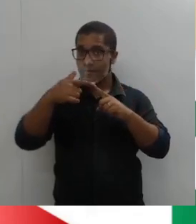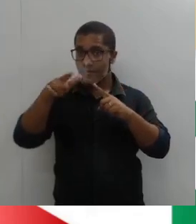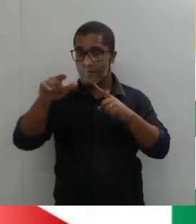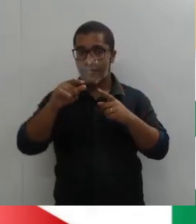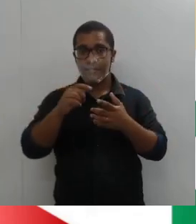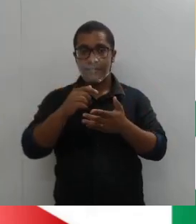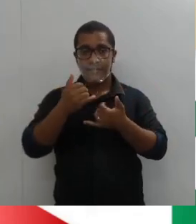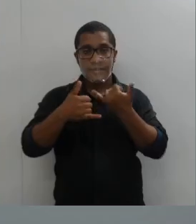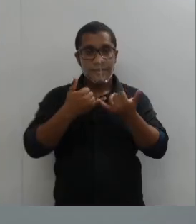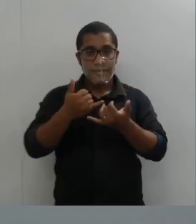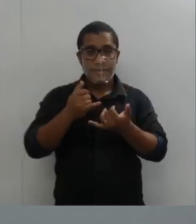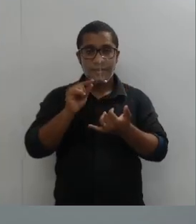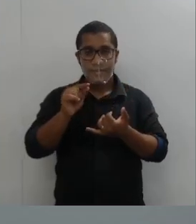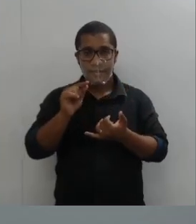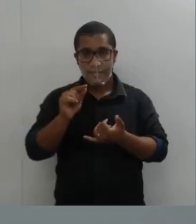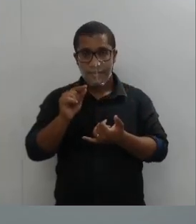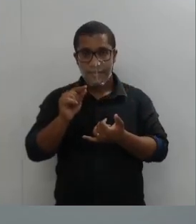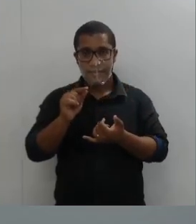jogo eletrônico.